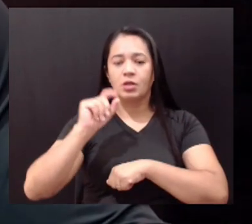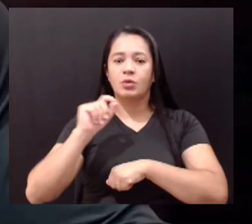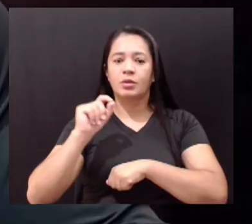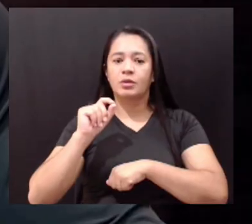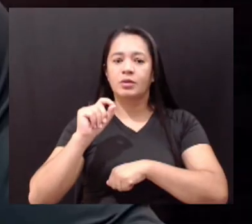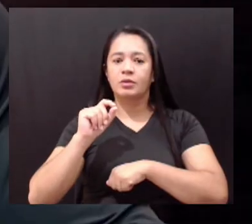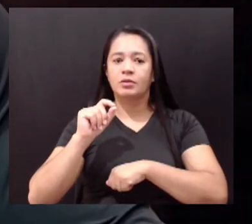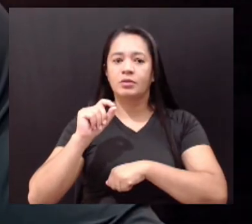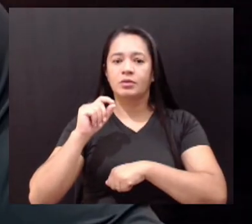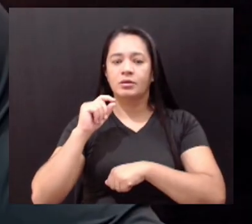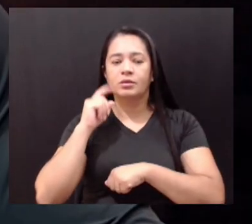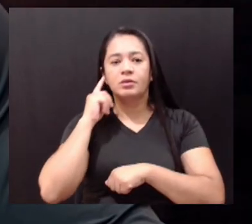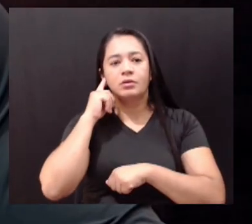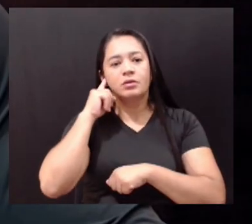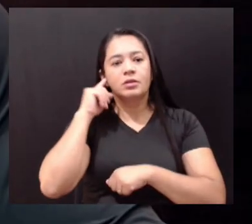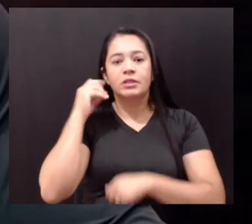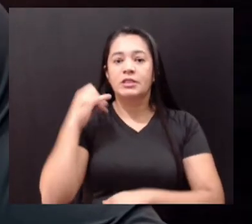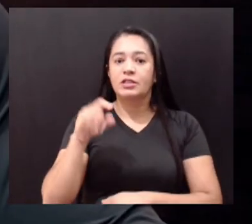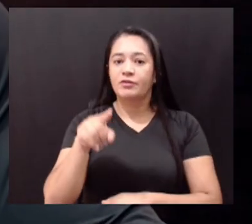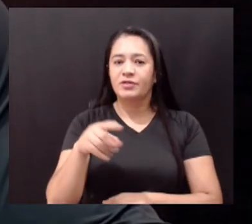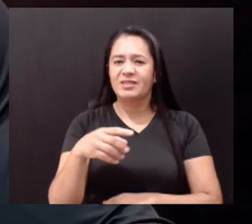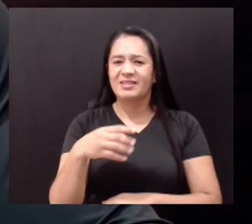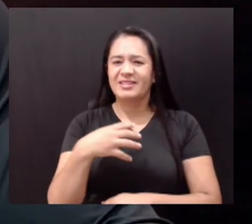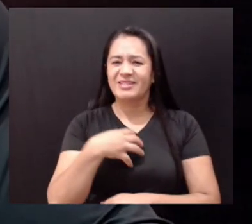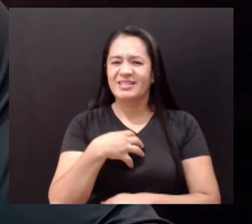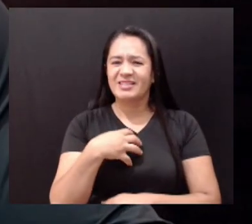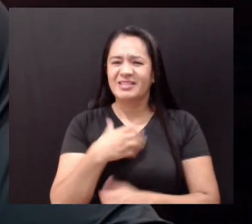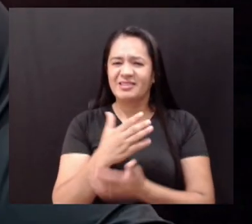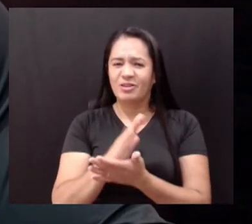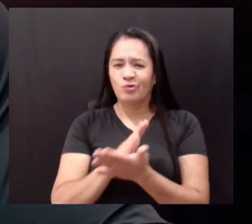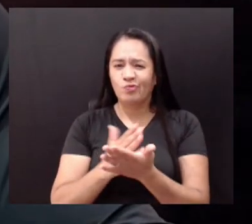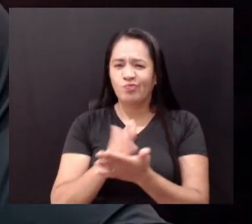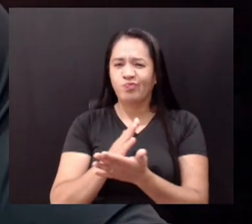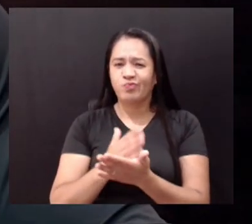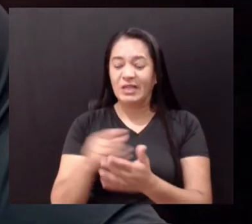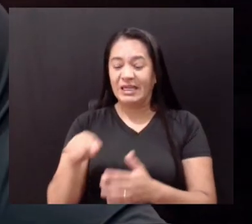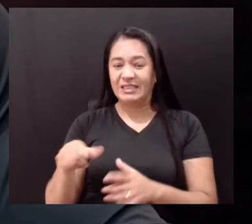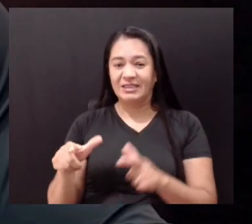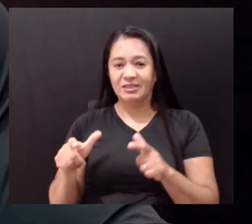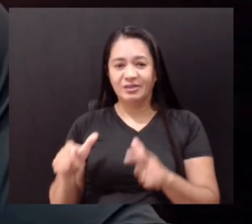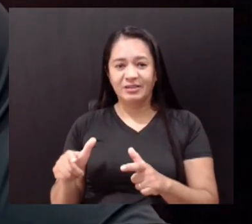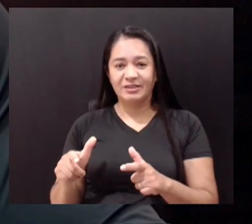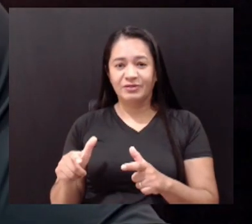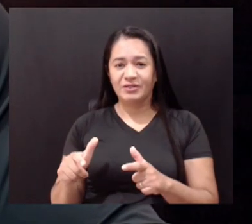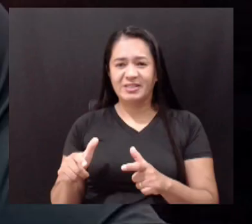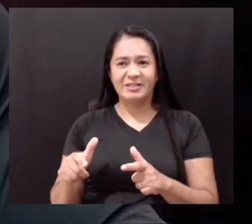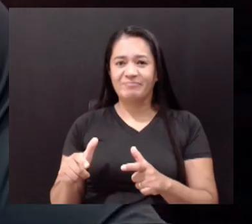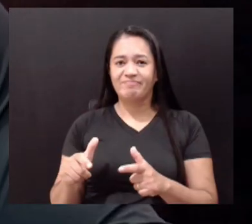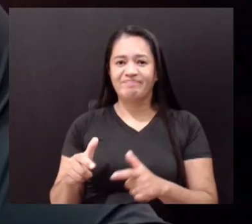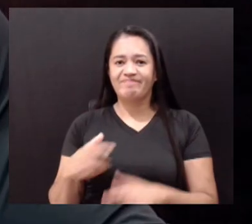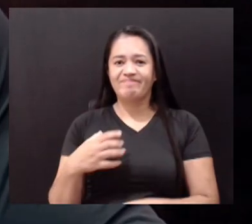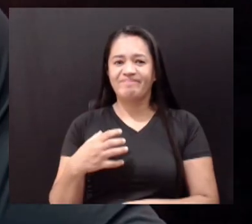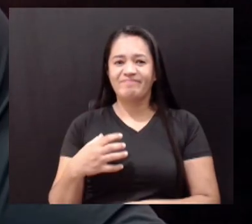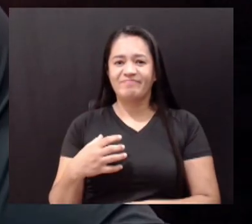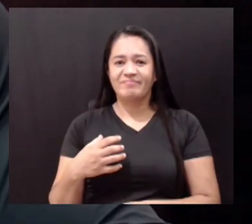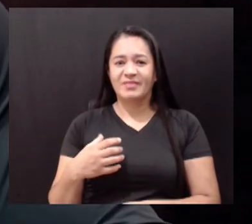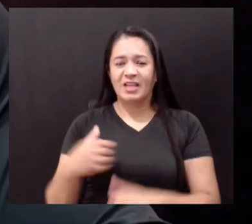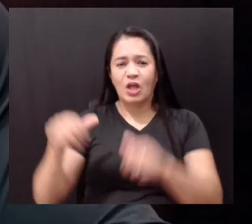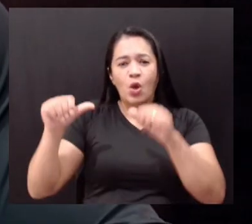de fato se sente incomodado com esse tipo de ambiente, se você de fato não se sente bem com esse tipo de